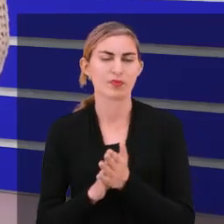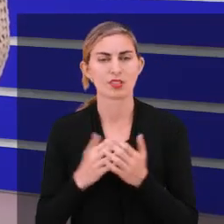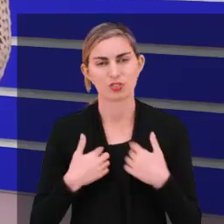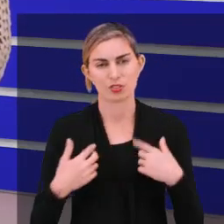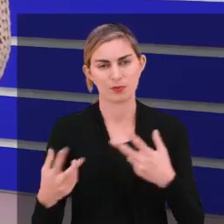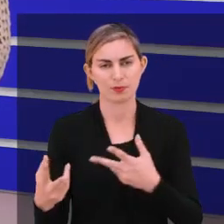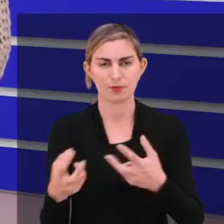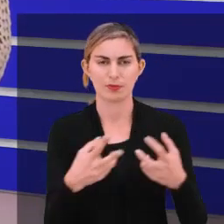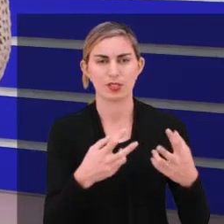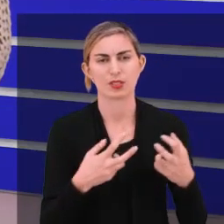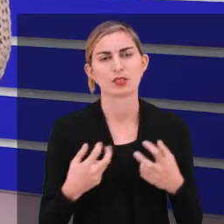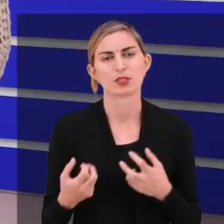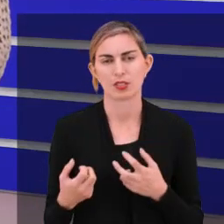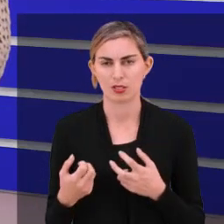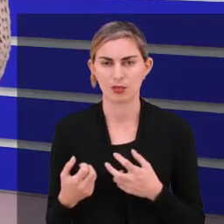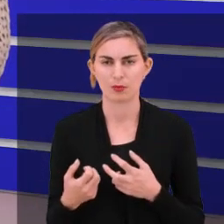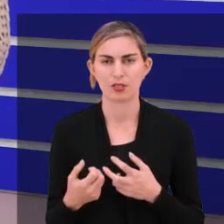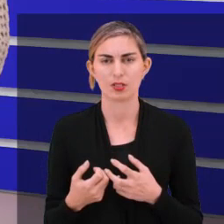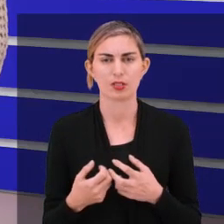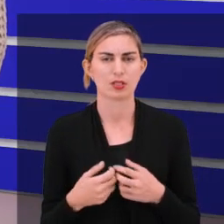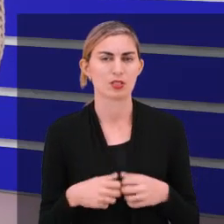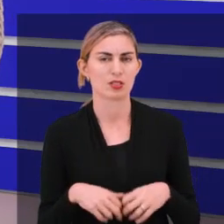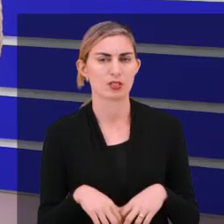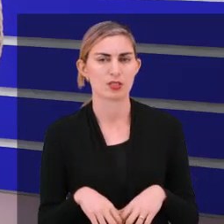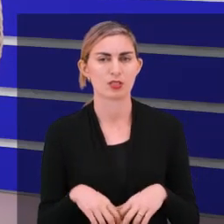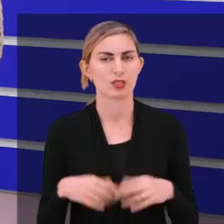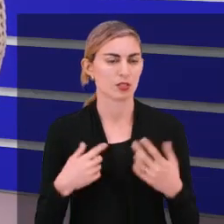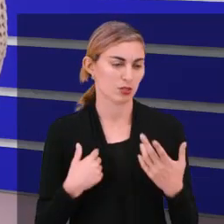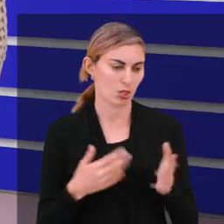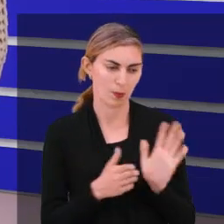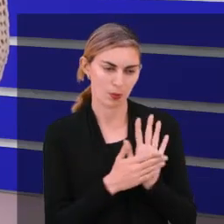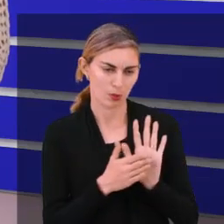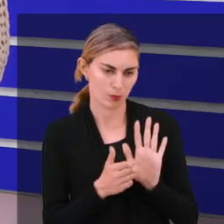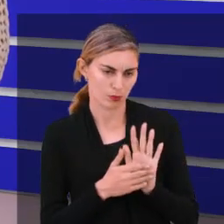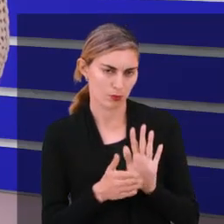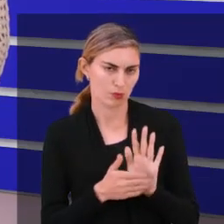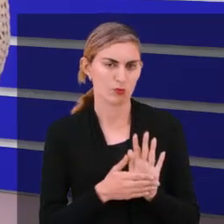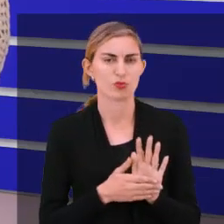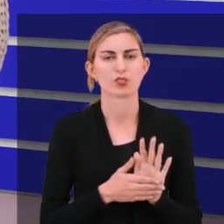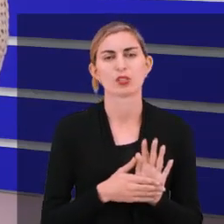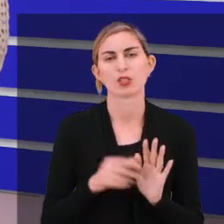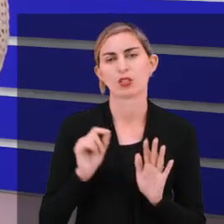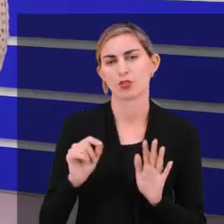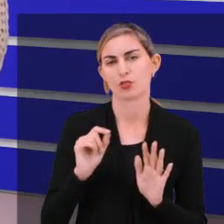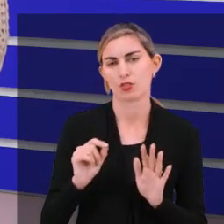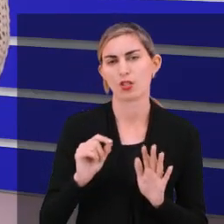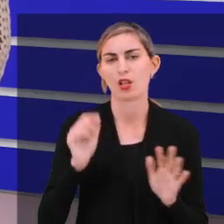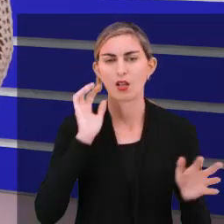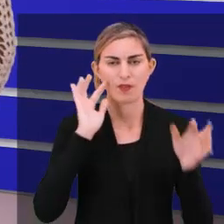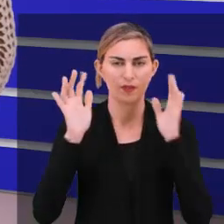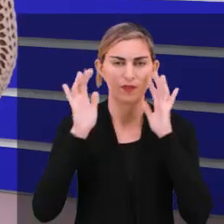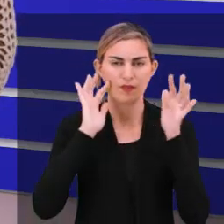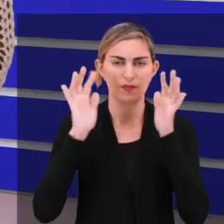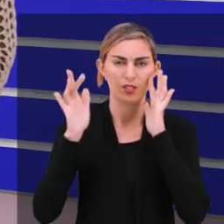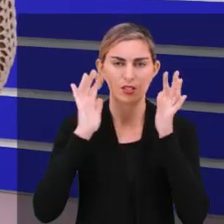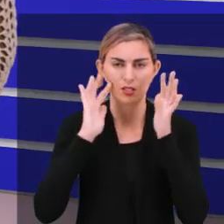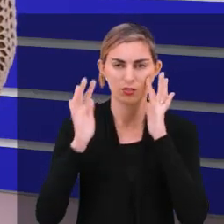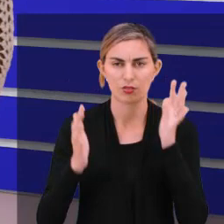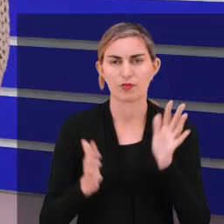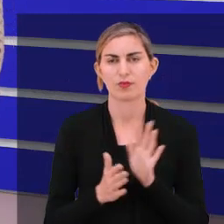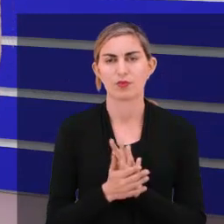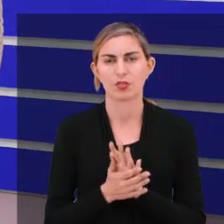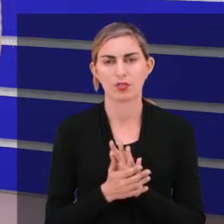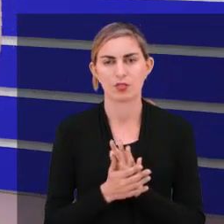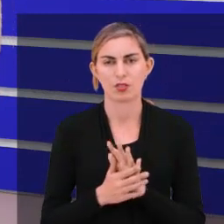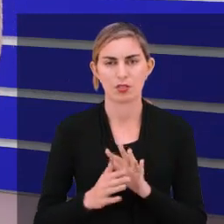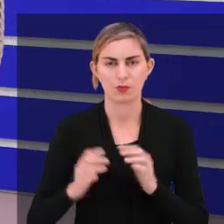gente percebe que há assertividade, não é? Nessa proposta, que é uma filosofia, não é? E